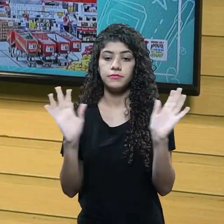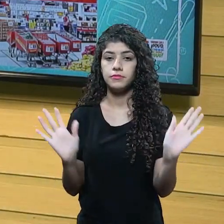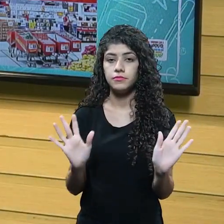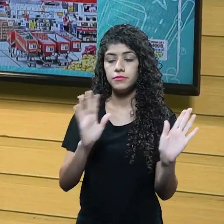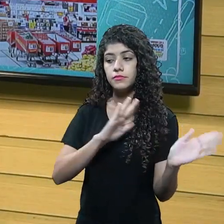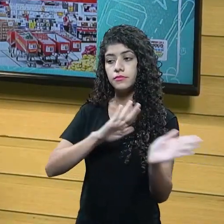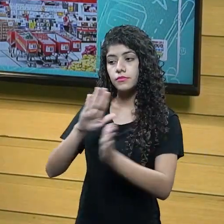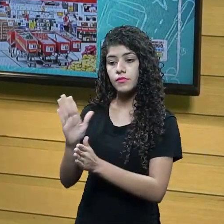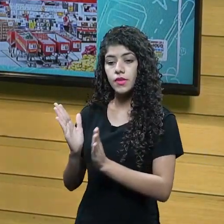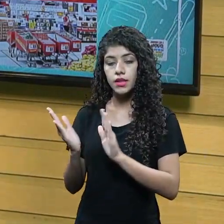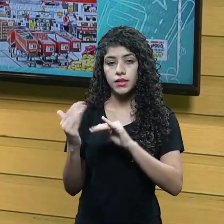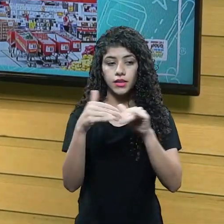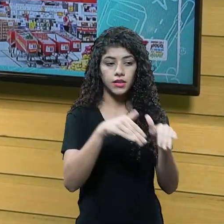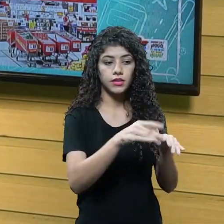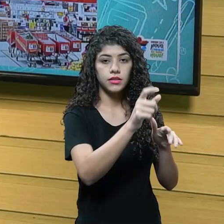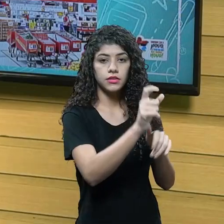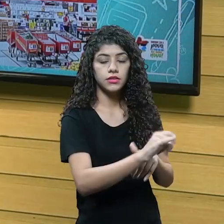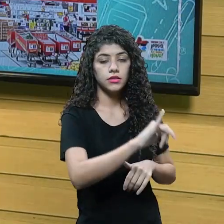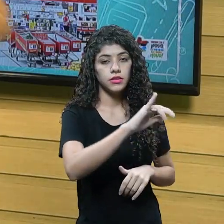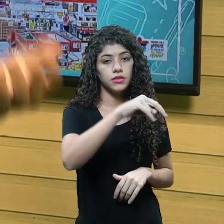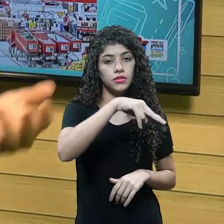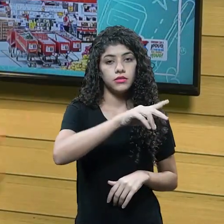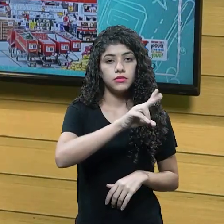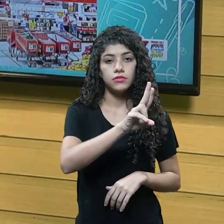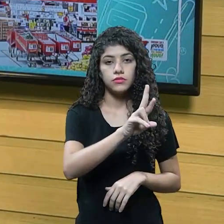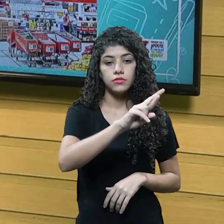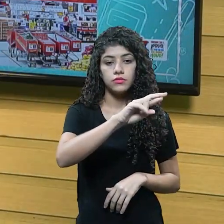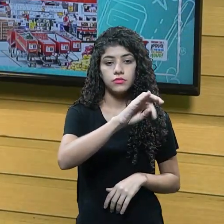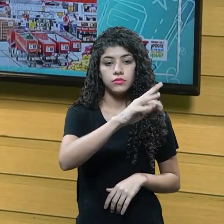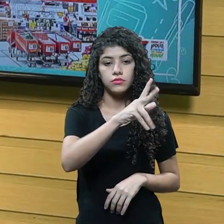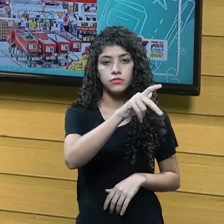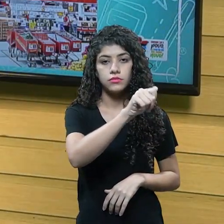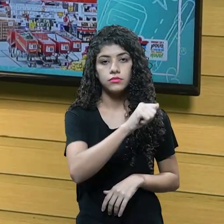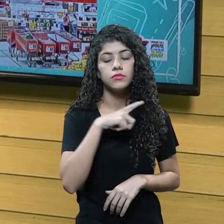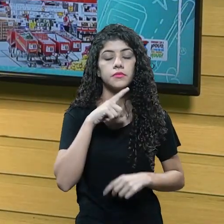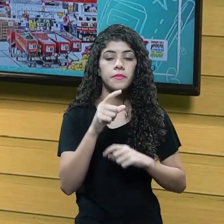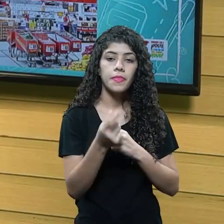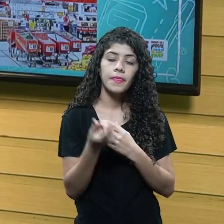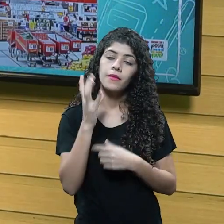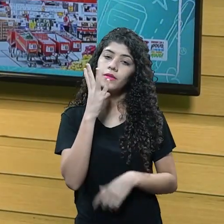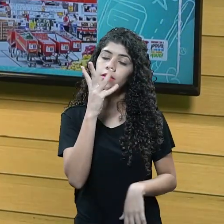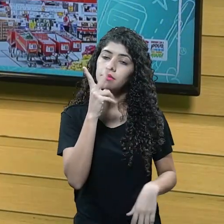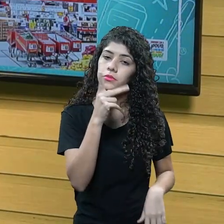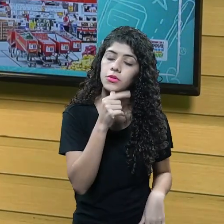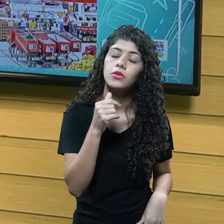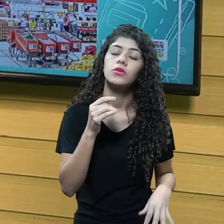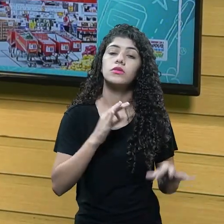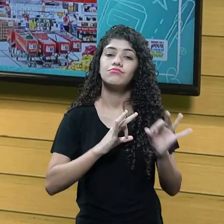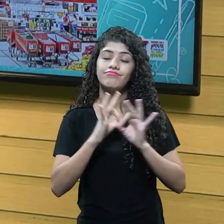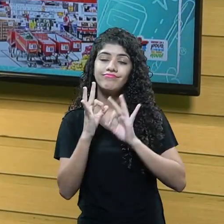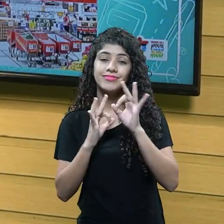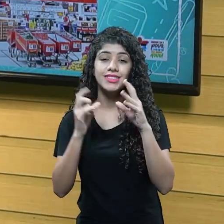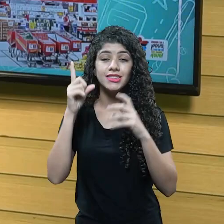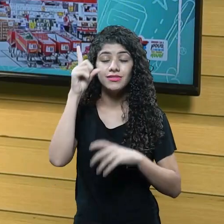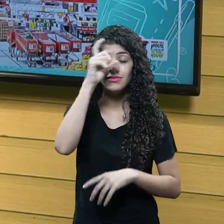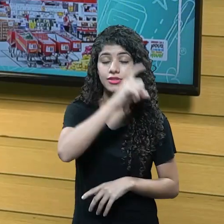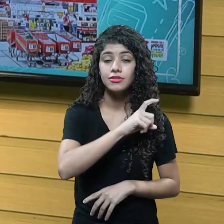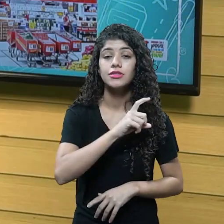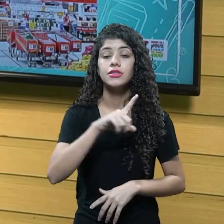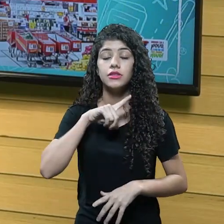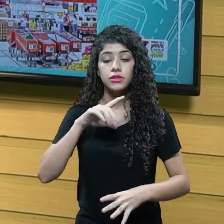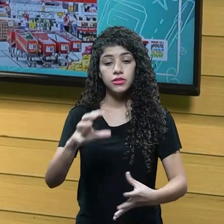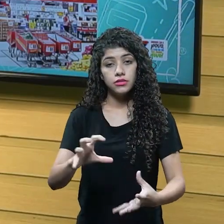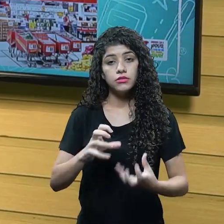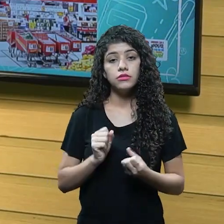indústrias para adquirir esse produto. Por quê? Porque pode gerar um tempo maior de entrega, pode gerar uma burocracia maior, dificultando o acesso e a aquisição daquele